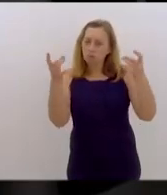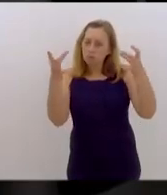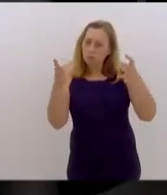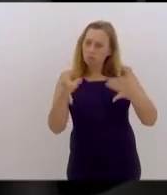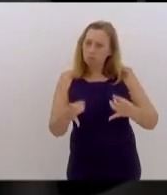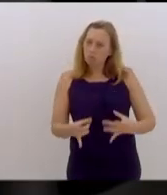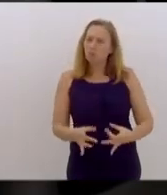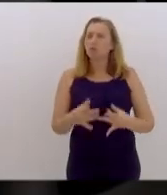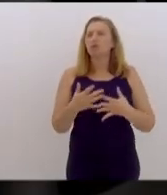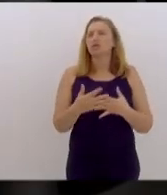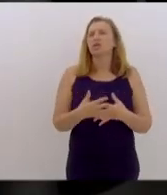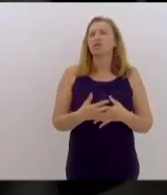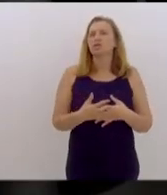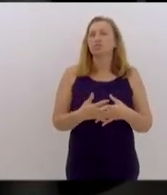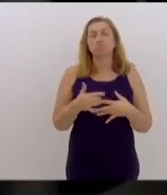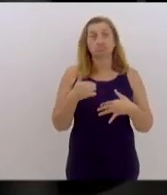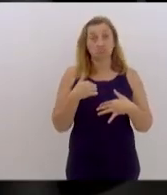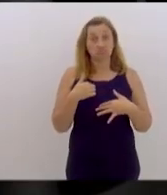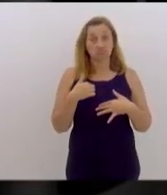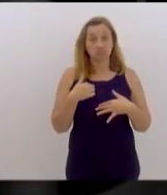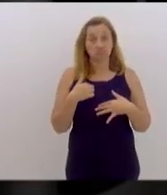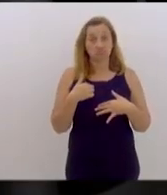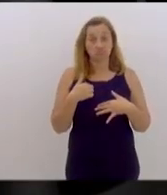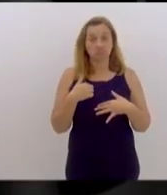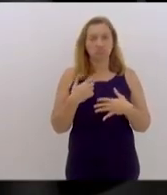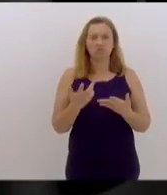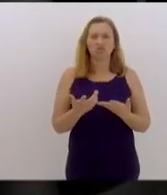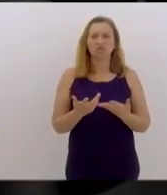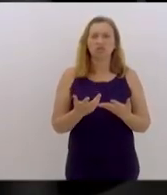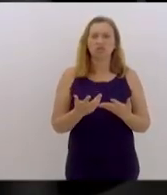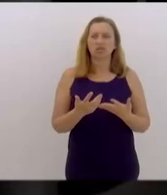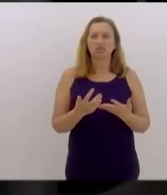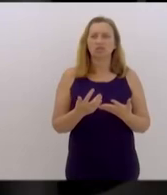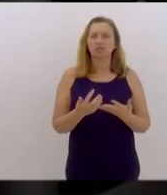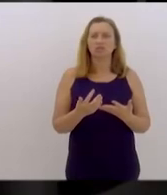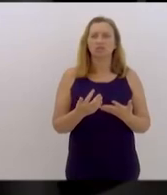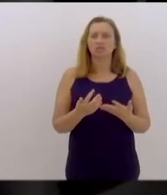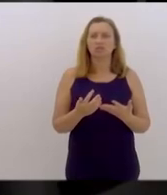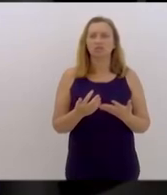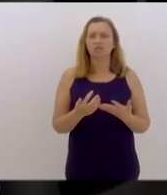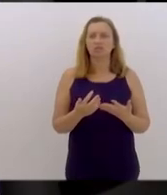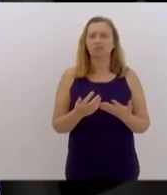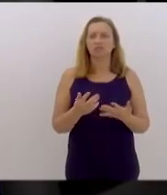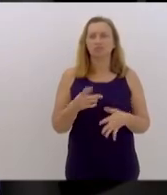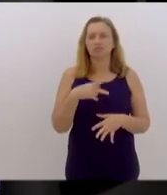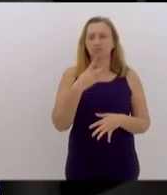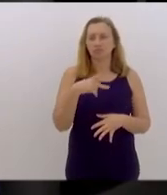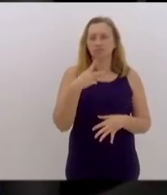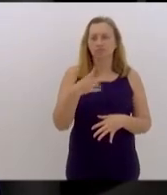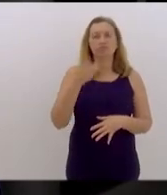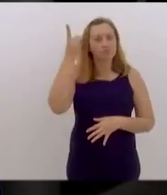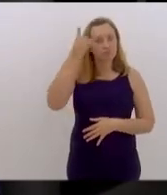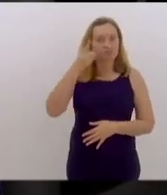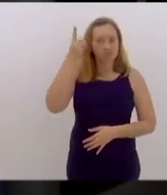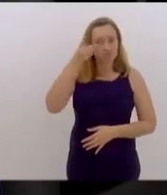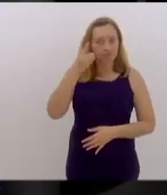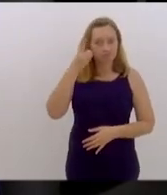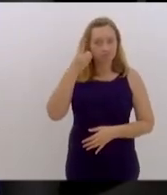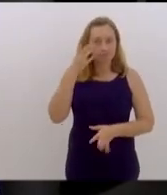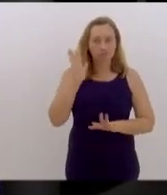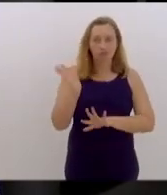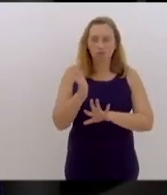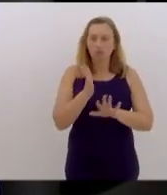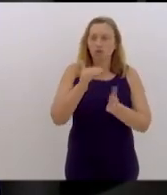é eu fiquei profundamente Incomodada com a declaração do atual secretário que se